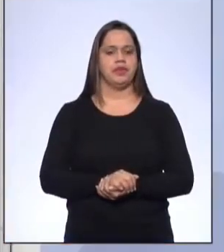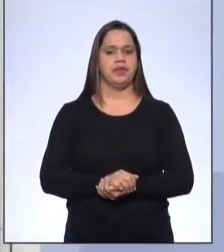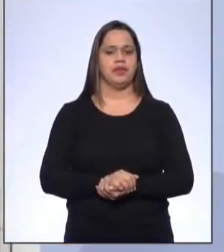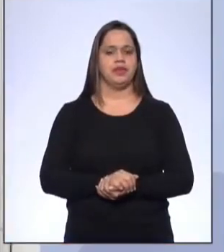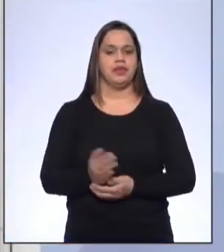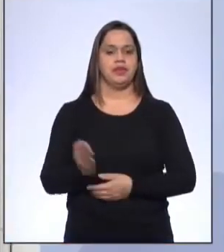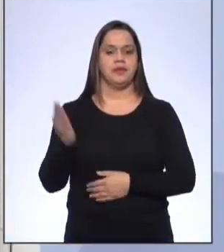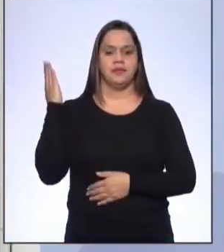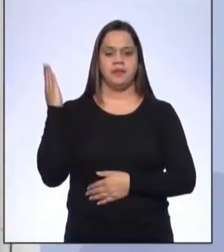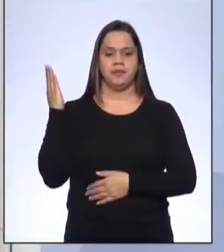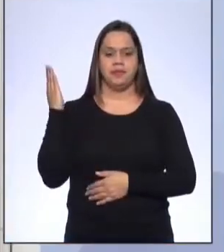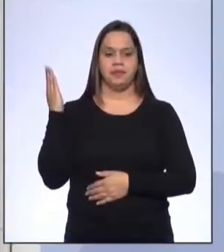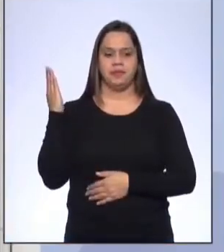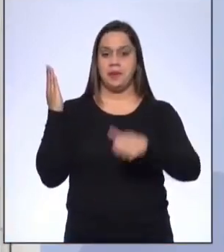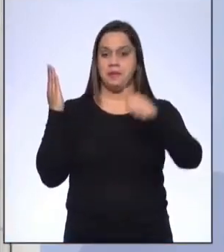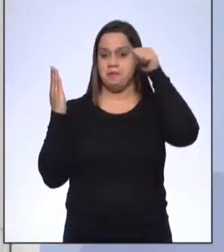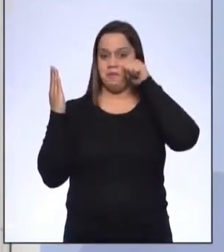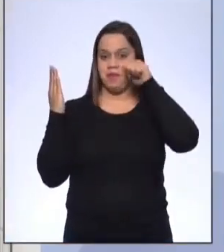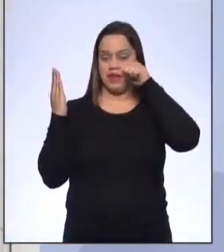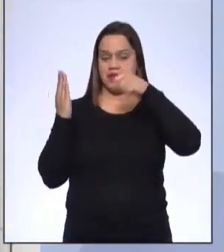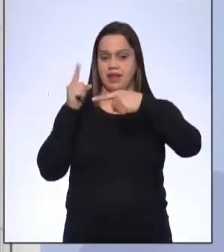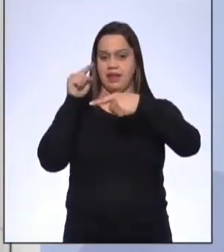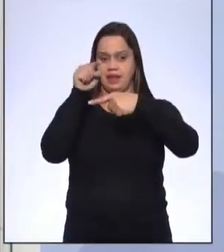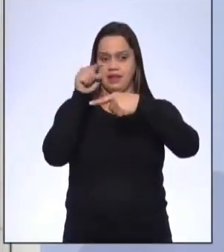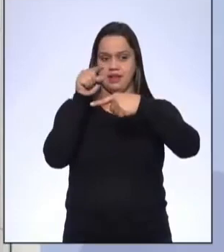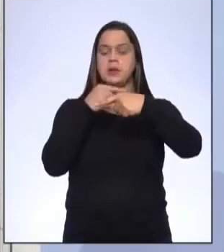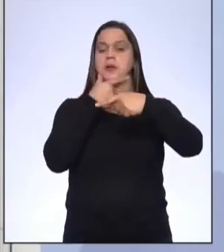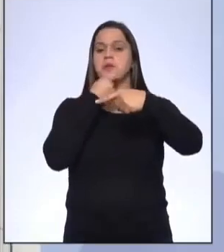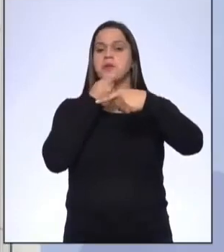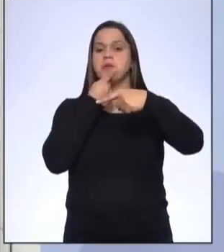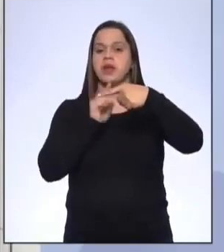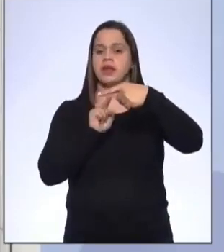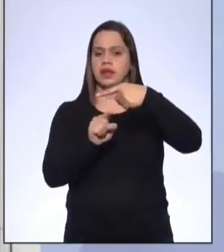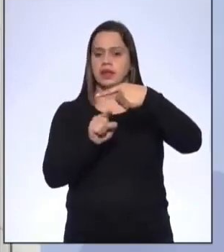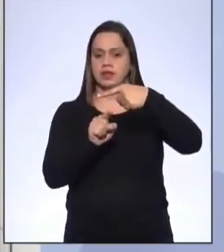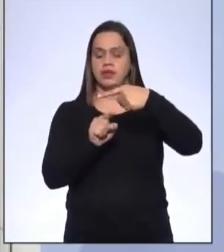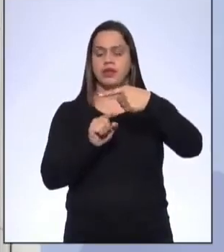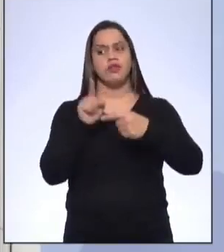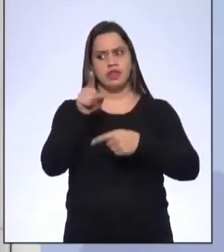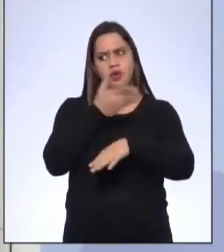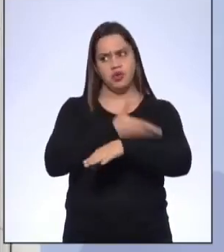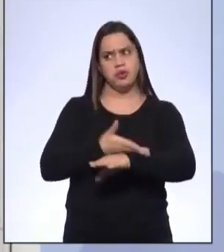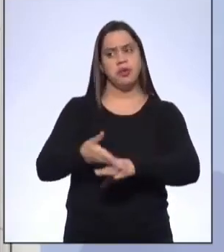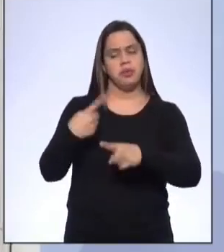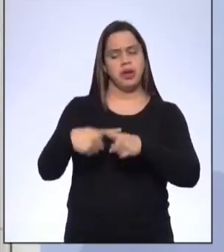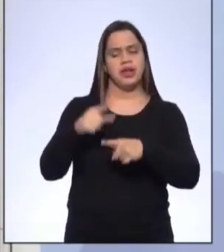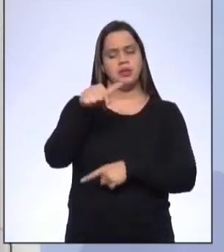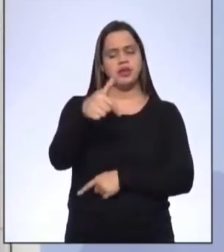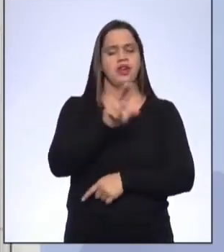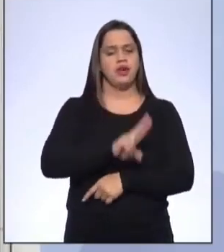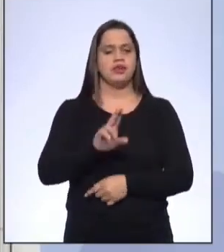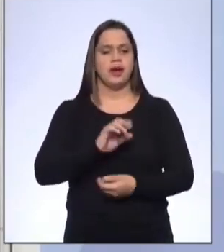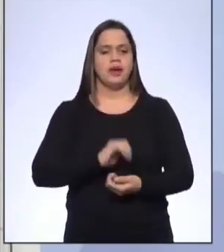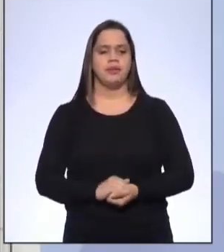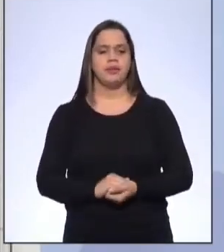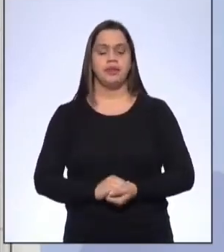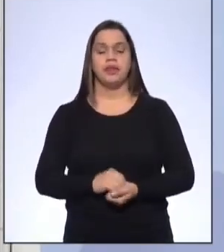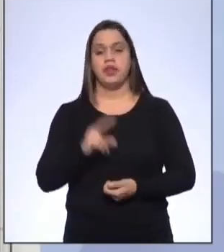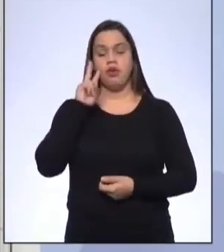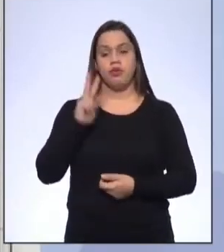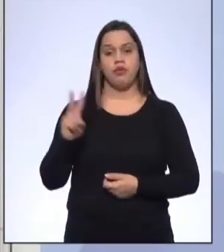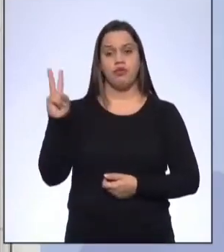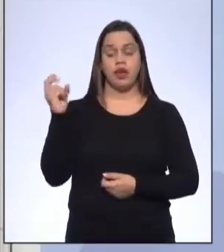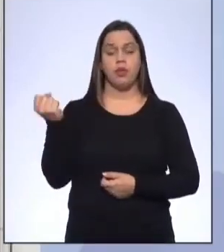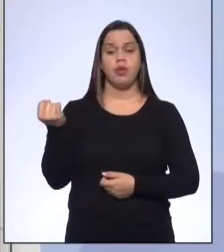os meninos. Ó. Se acostuma com isso também, gente, vocês vão usar, tá ok? Quantidade de meninas, qual a